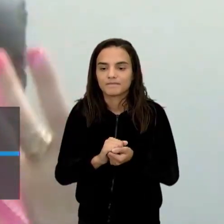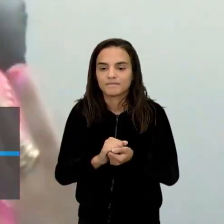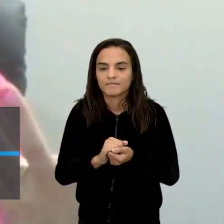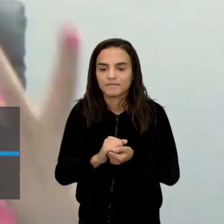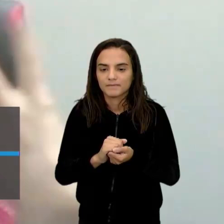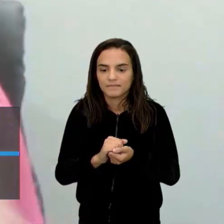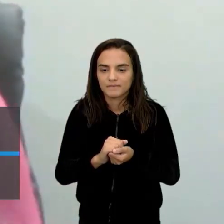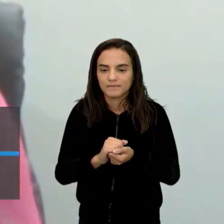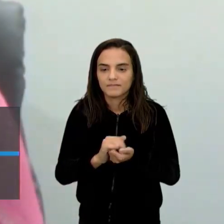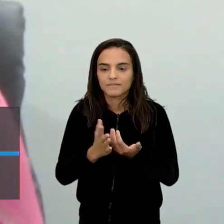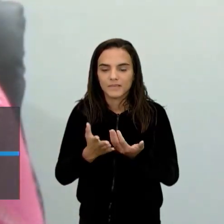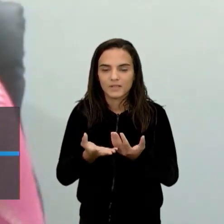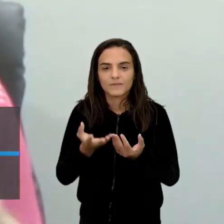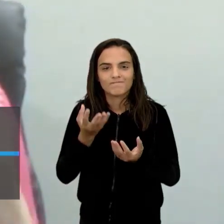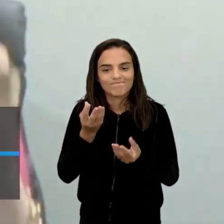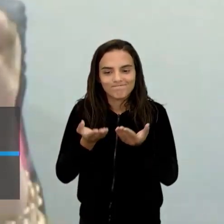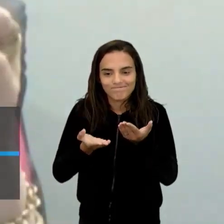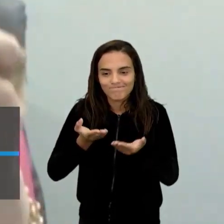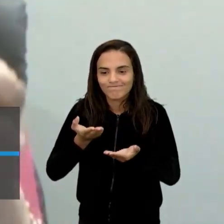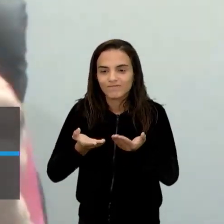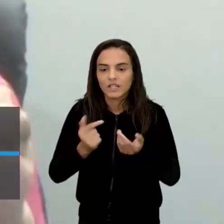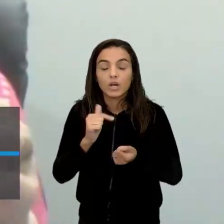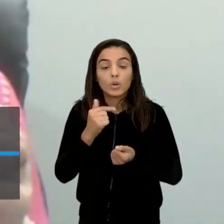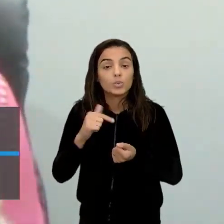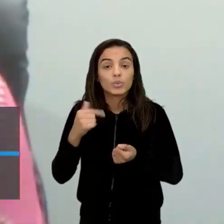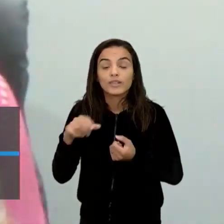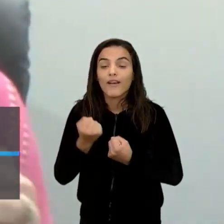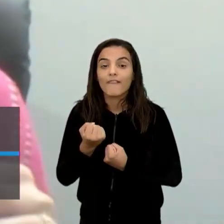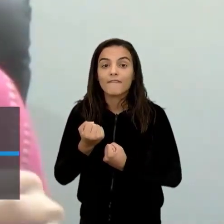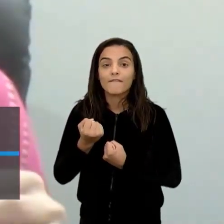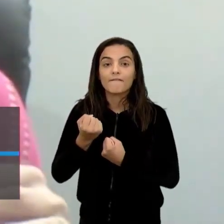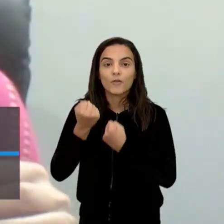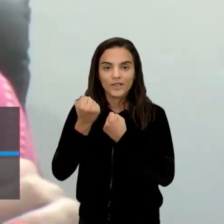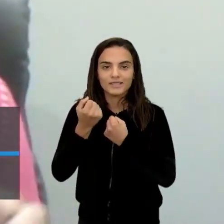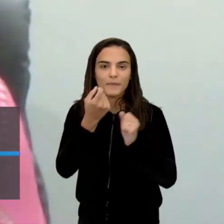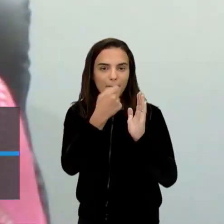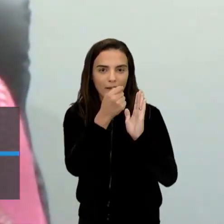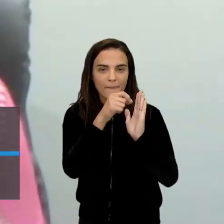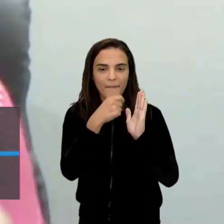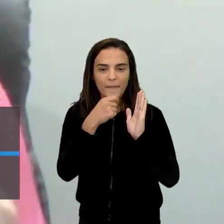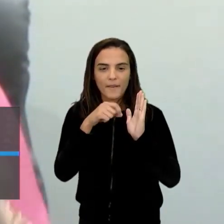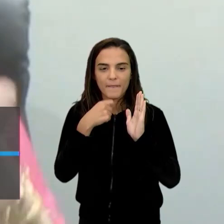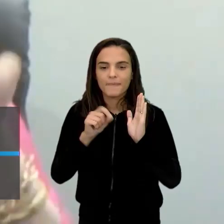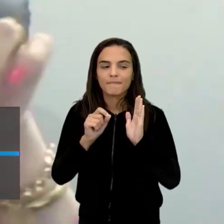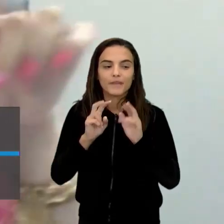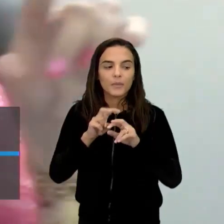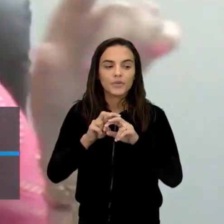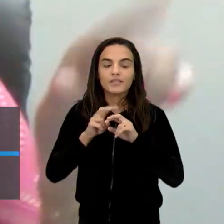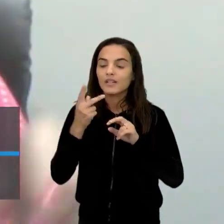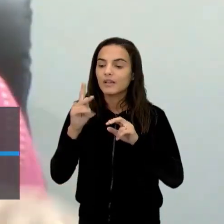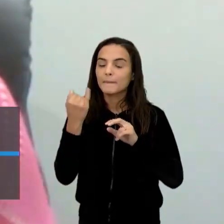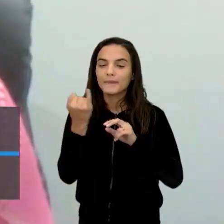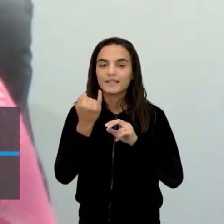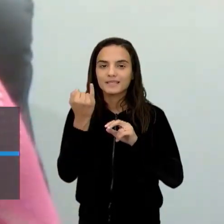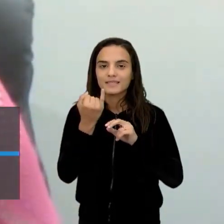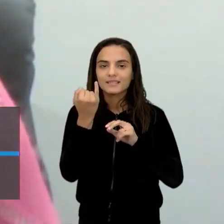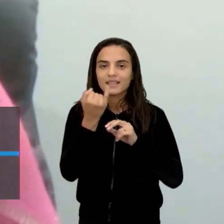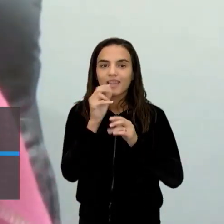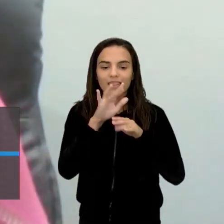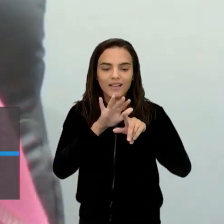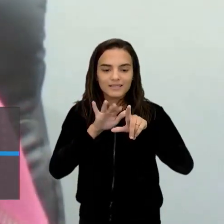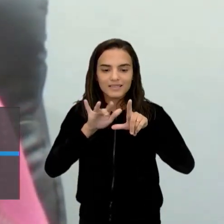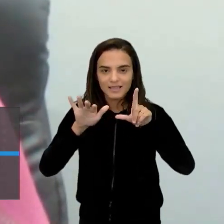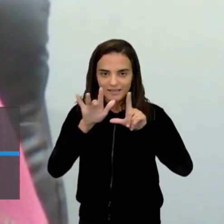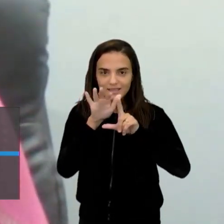os membros superiores são flácidos, então ele não tem a força para a escrita, por isso que ele precisa das letras. Aí no caso ele